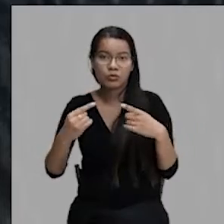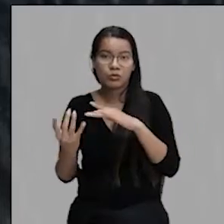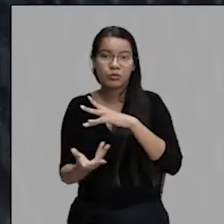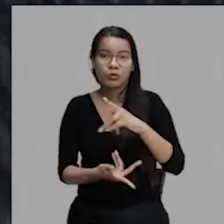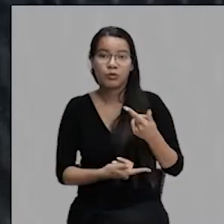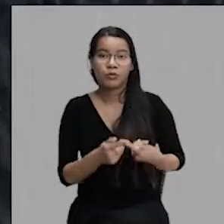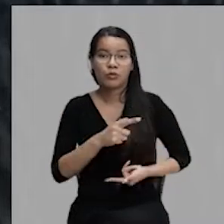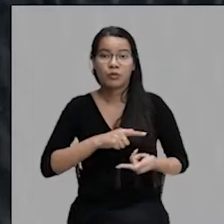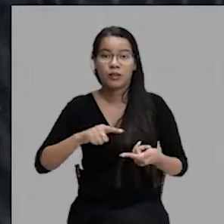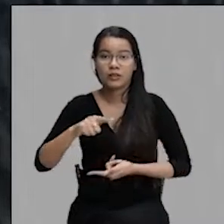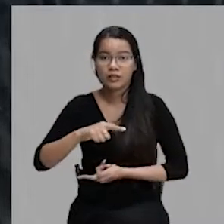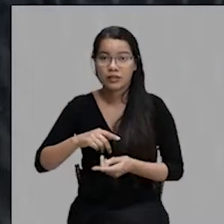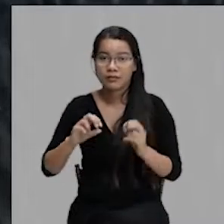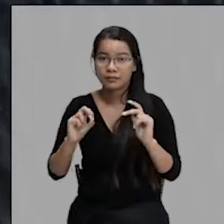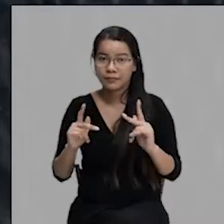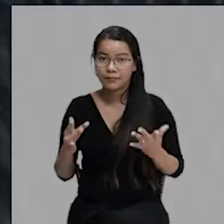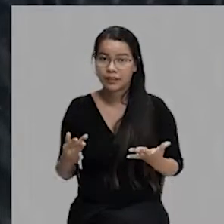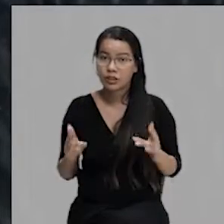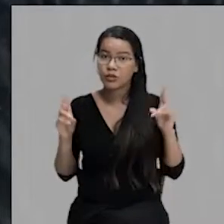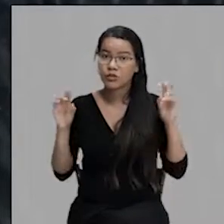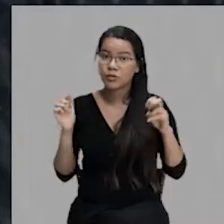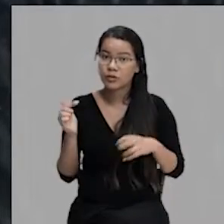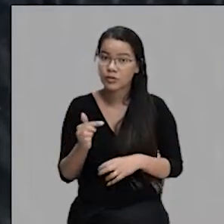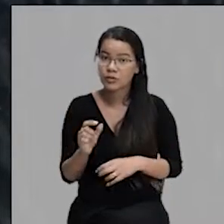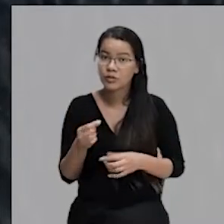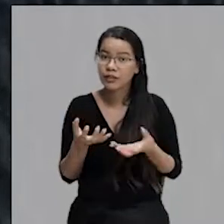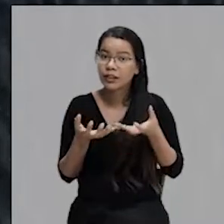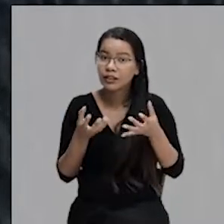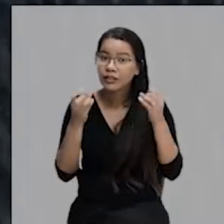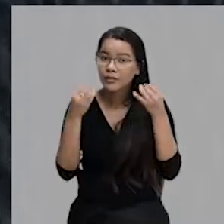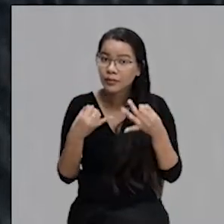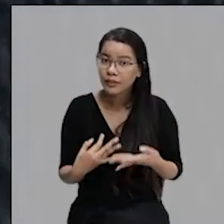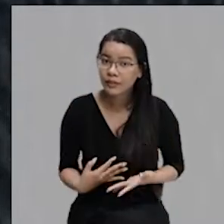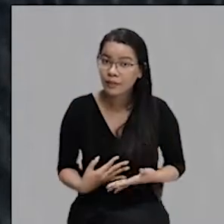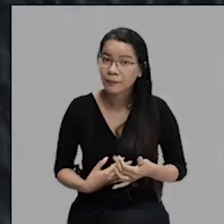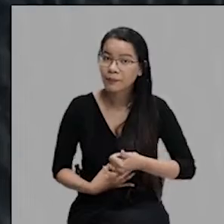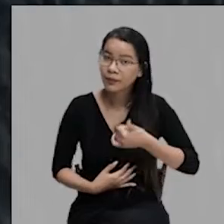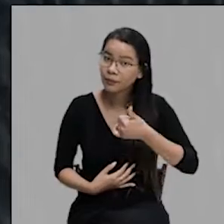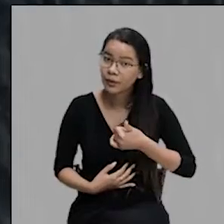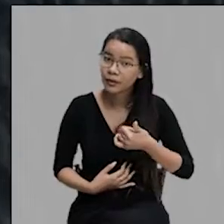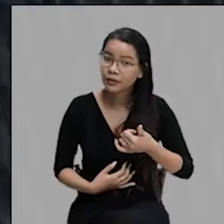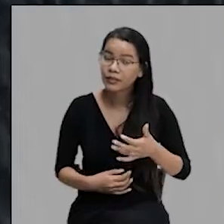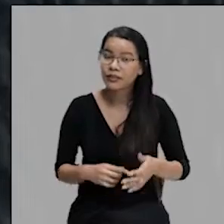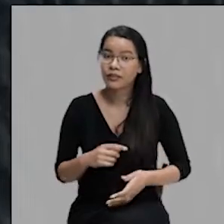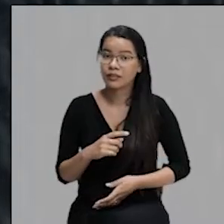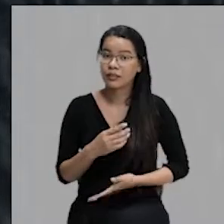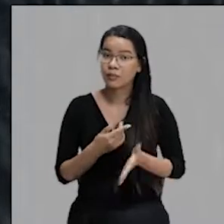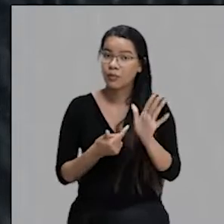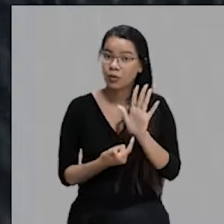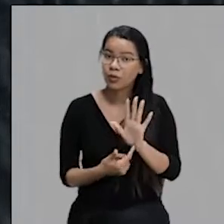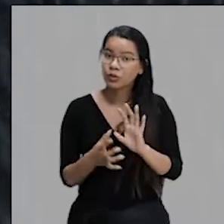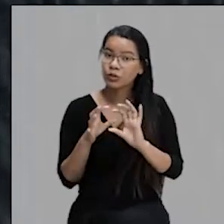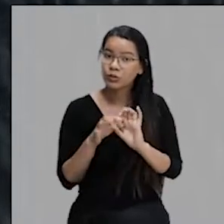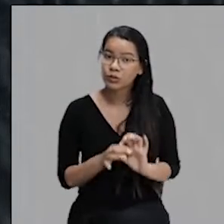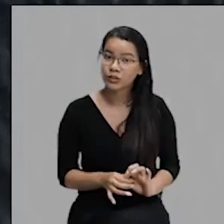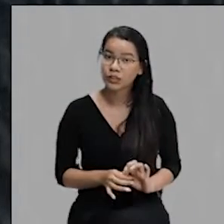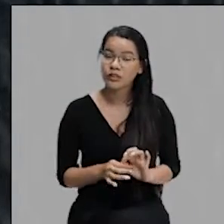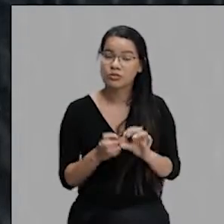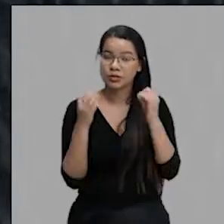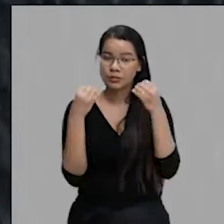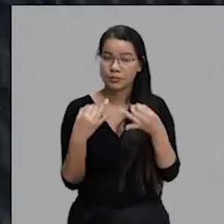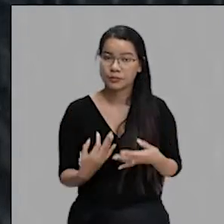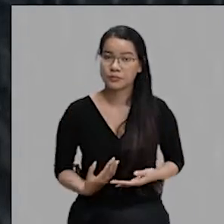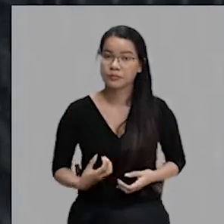globalizado. Fechou? É sobre isso que eu estou falando para você primeiro. Eu estou te dando o contexto. Eu estou falando de uma